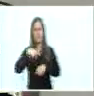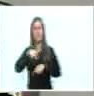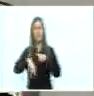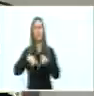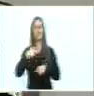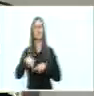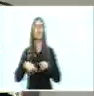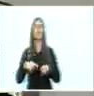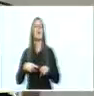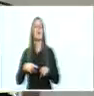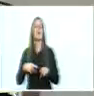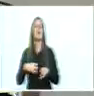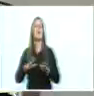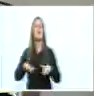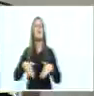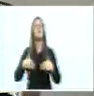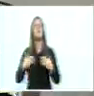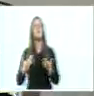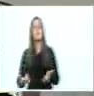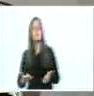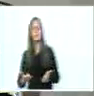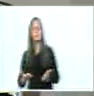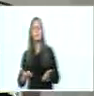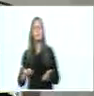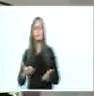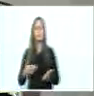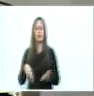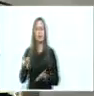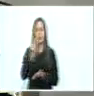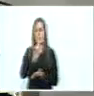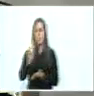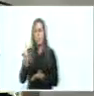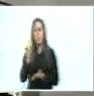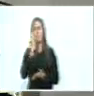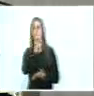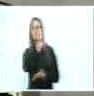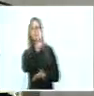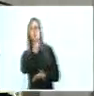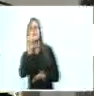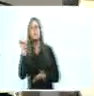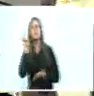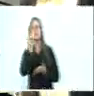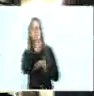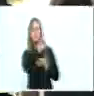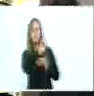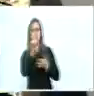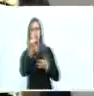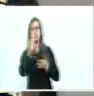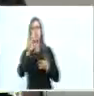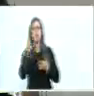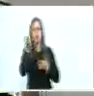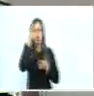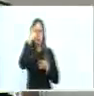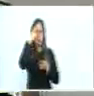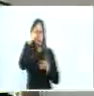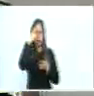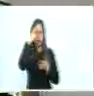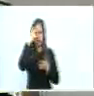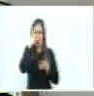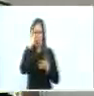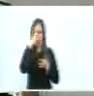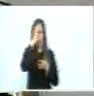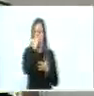Então, dessa forma, né, com grandes nomes, né, de nossa cultura carnavalesca